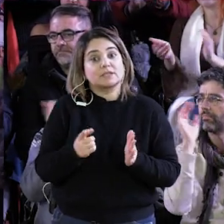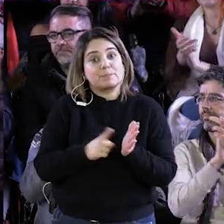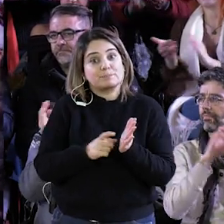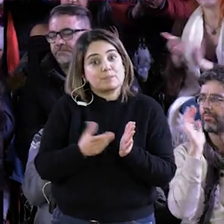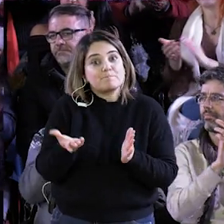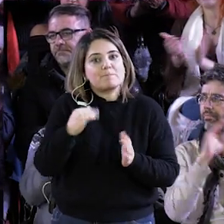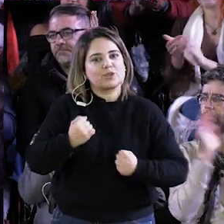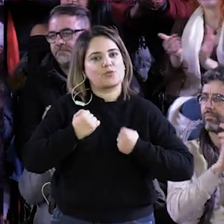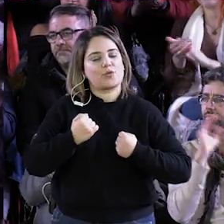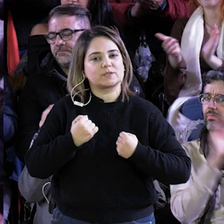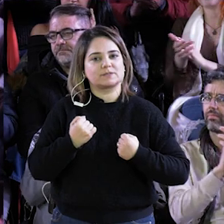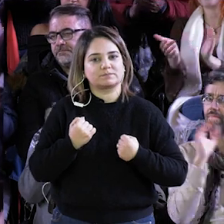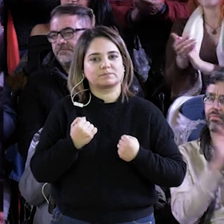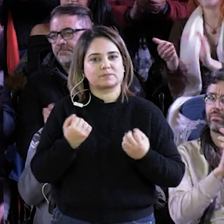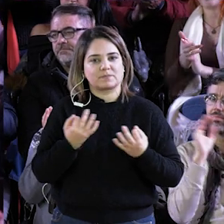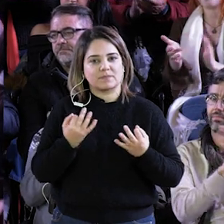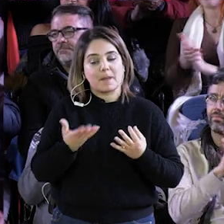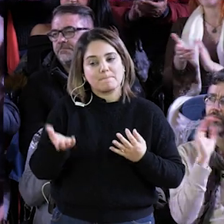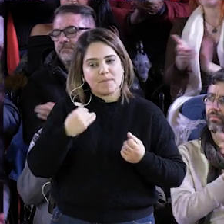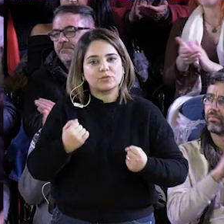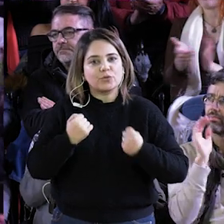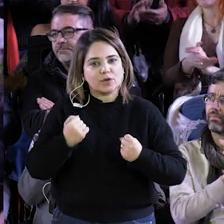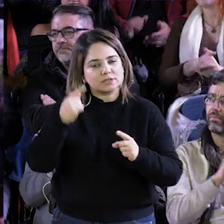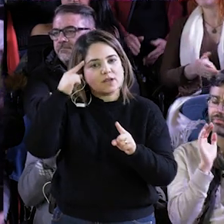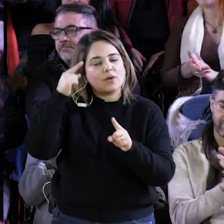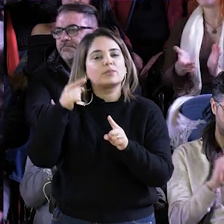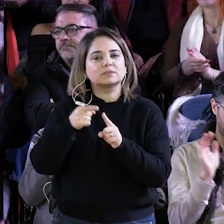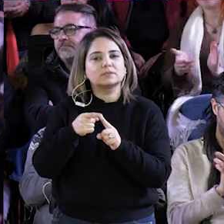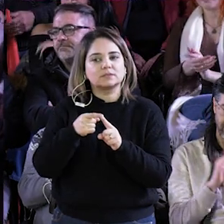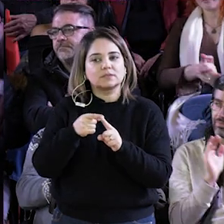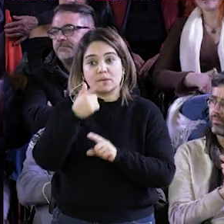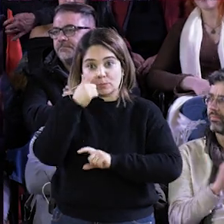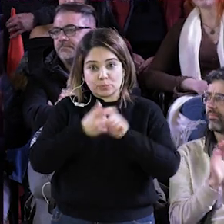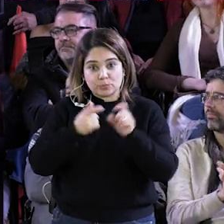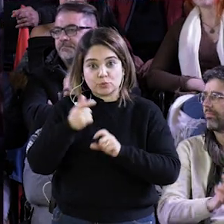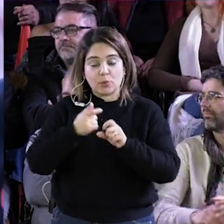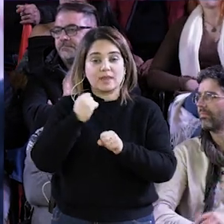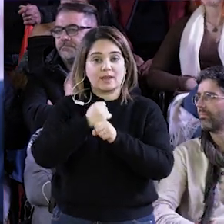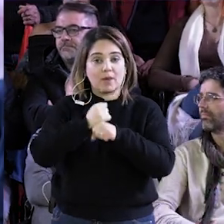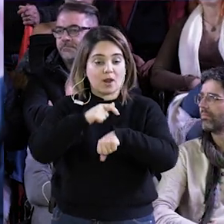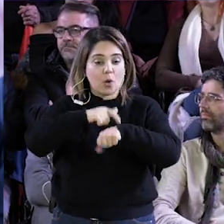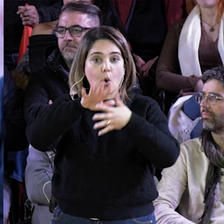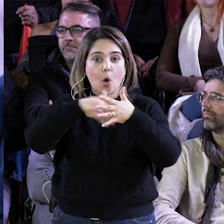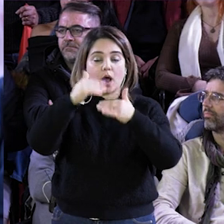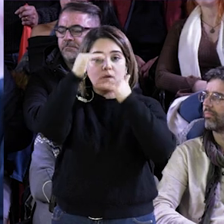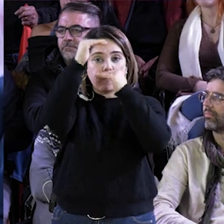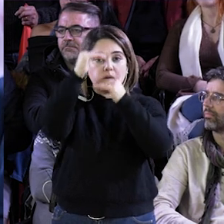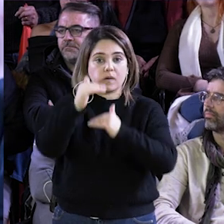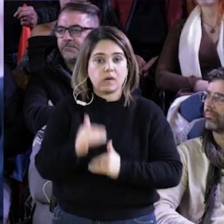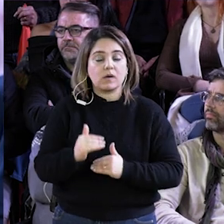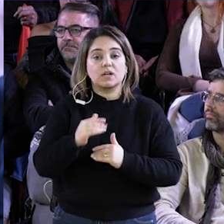Queremos ter mais força para que os trabalhadores por turnos, mais de 800 mil, já foram muitas